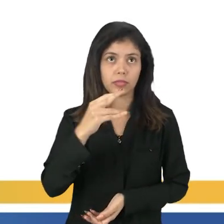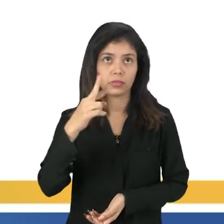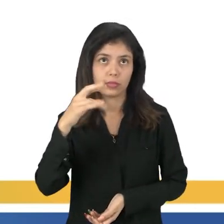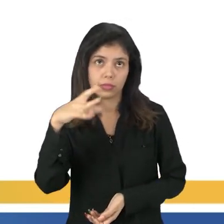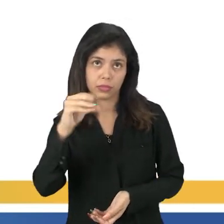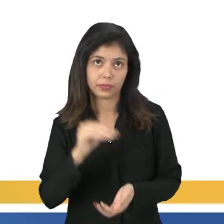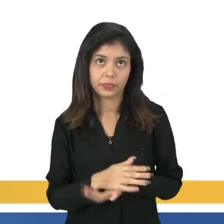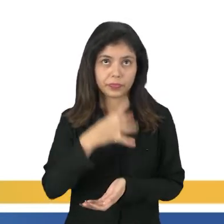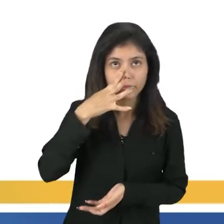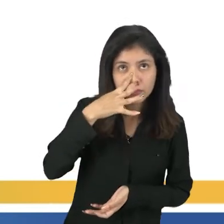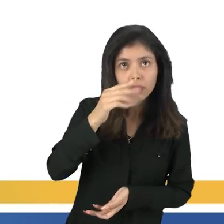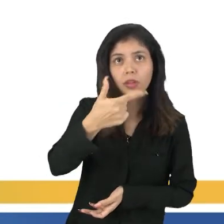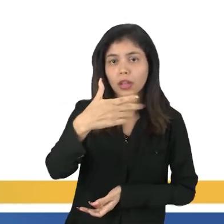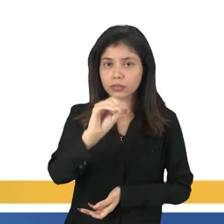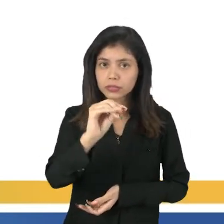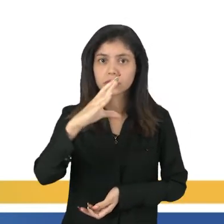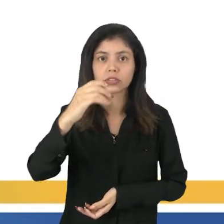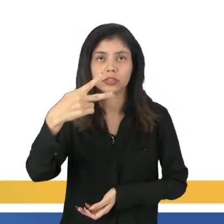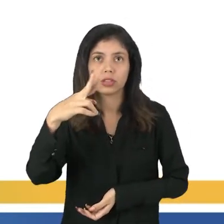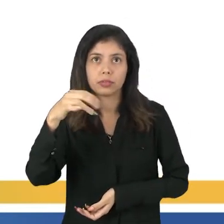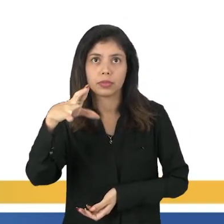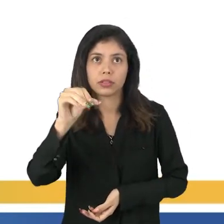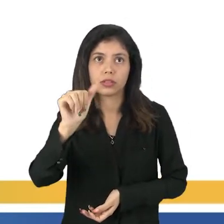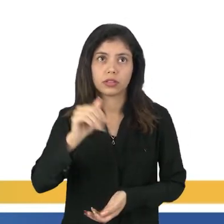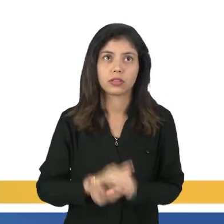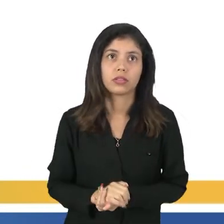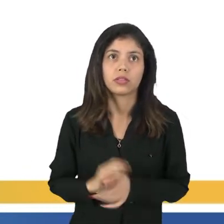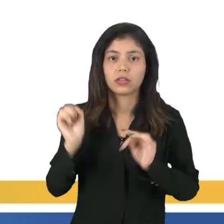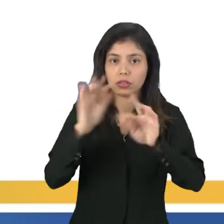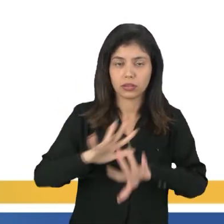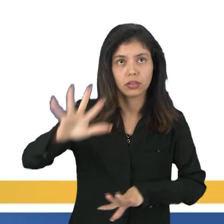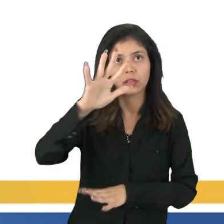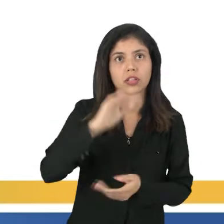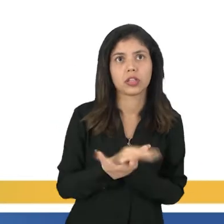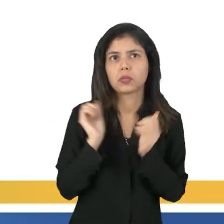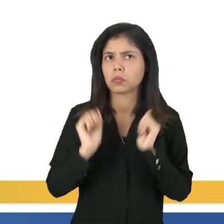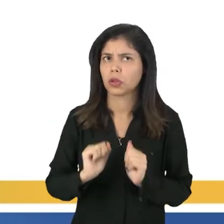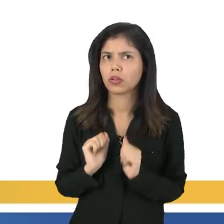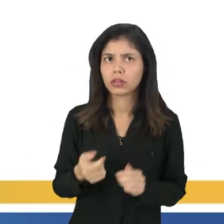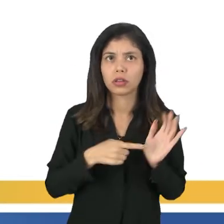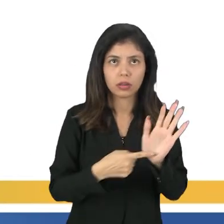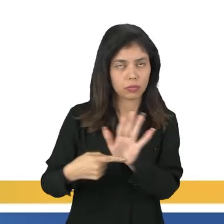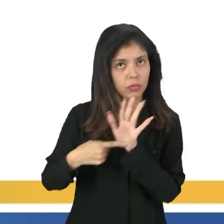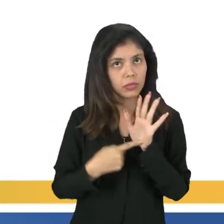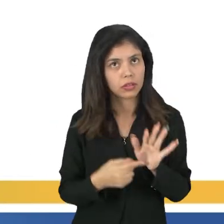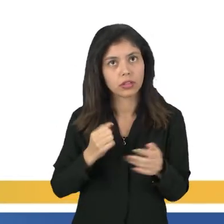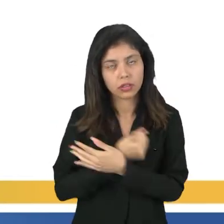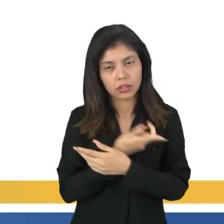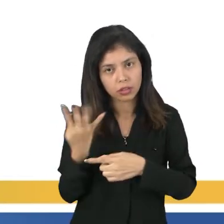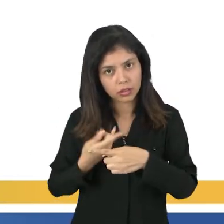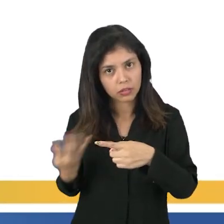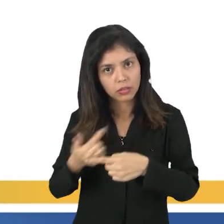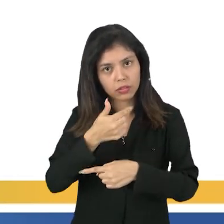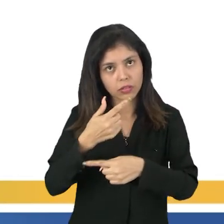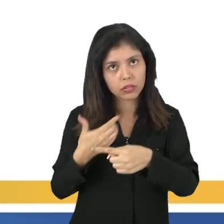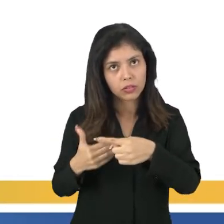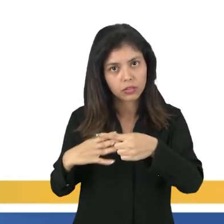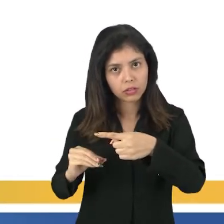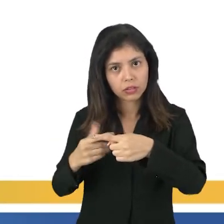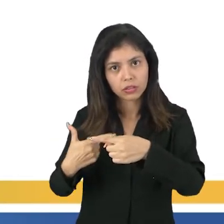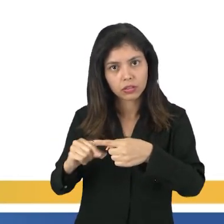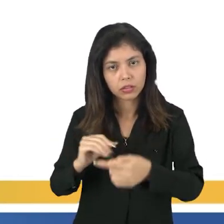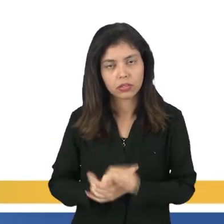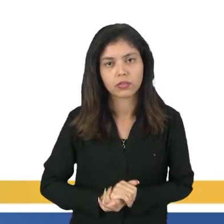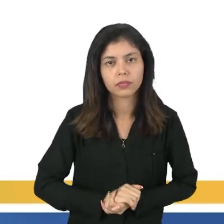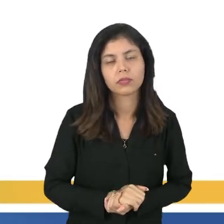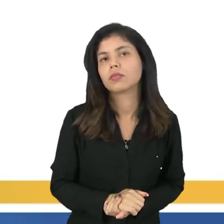2 capítulos que foram assistidos aos 20 capítulos totais e pode ser representada pela fração